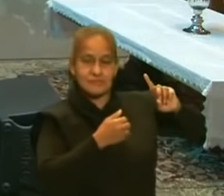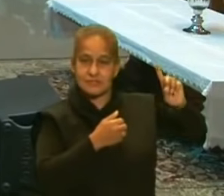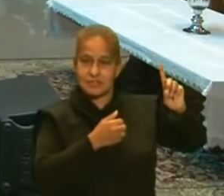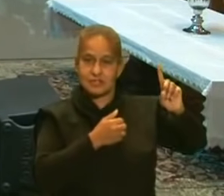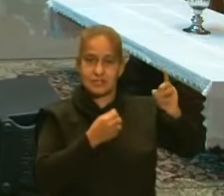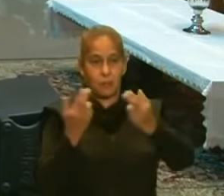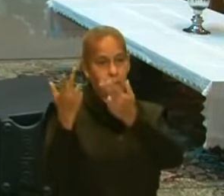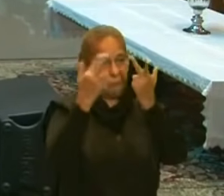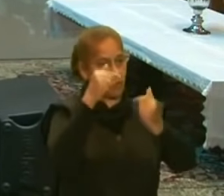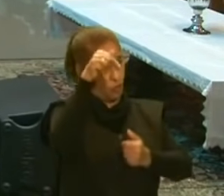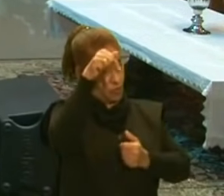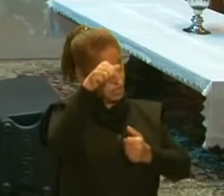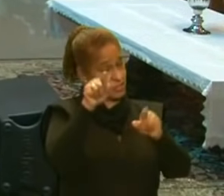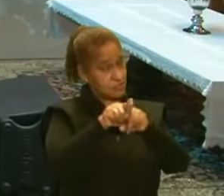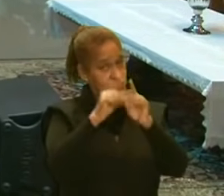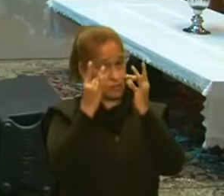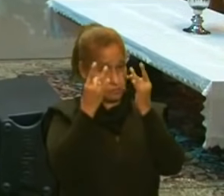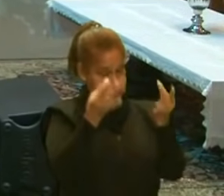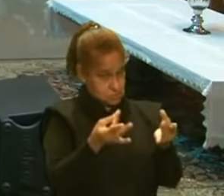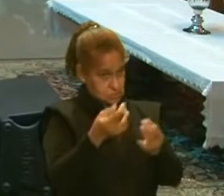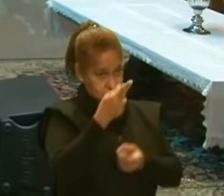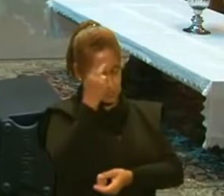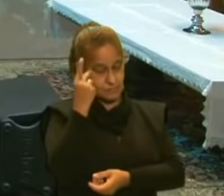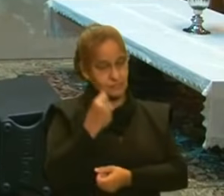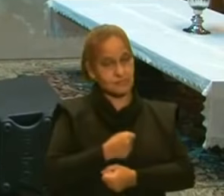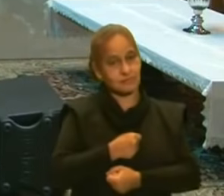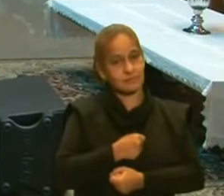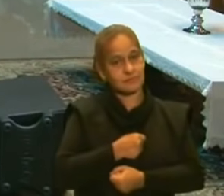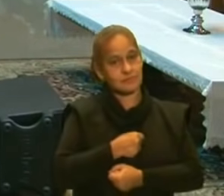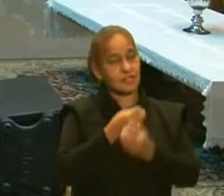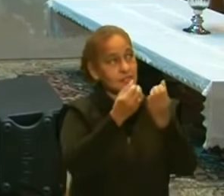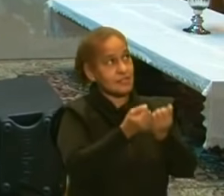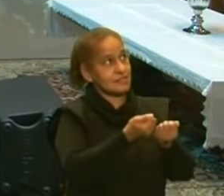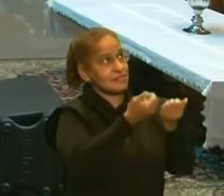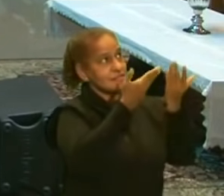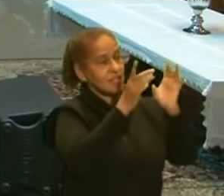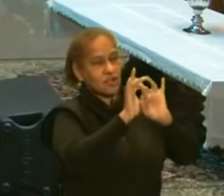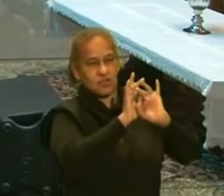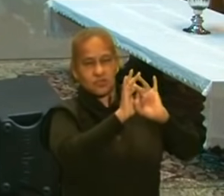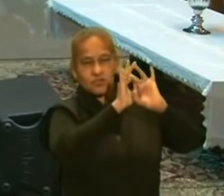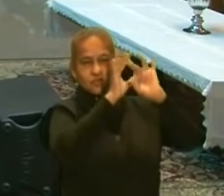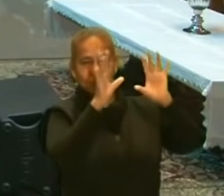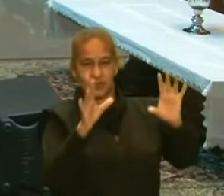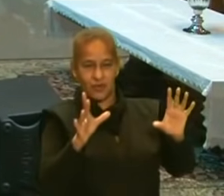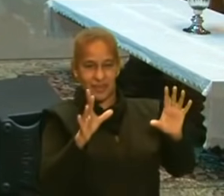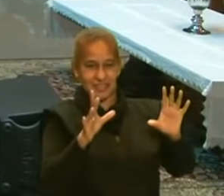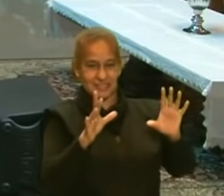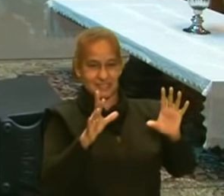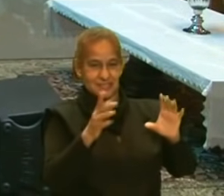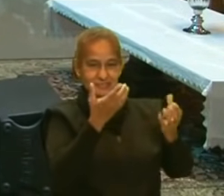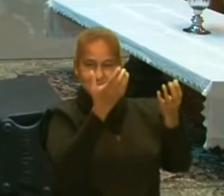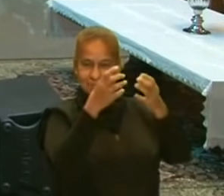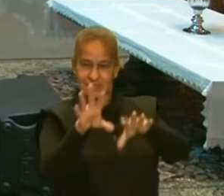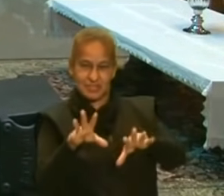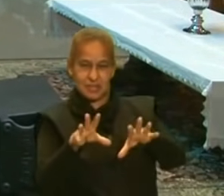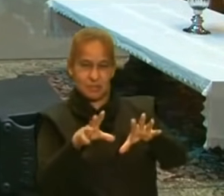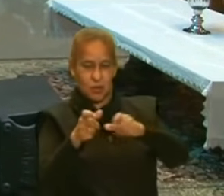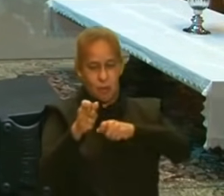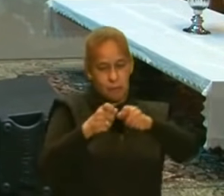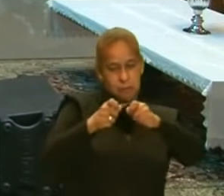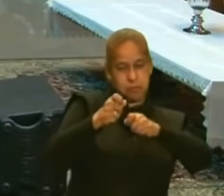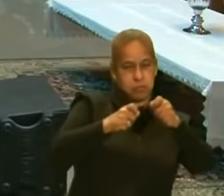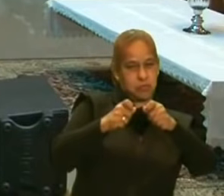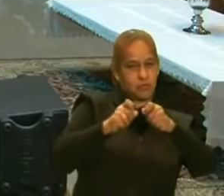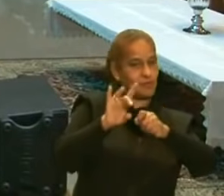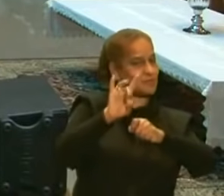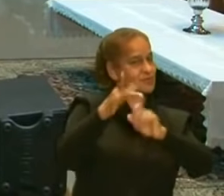aqui. E essas entregas é quando a gente abre mão do controle e deixa Jesus assumir